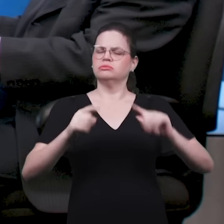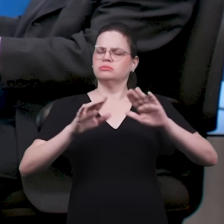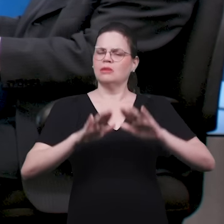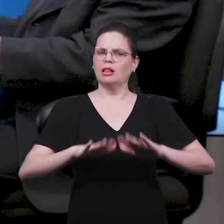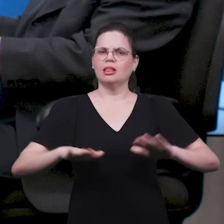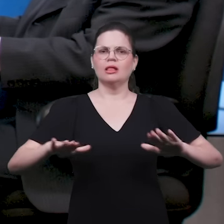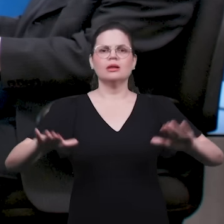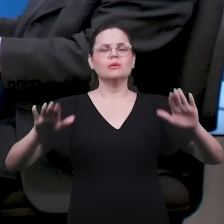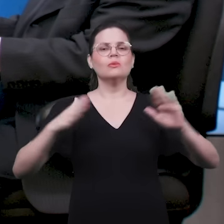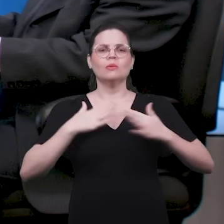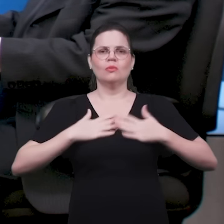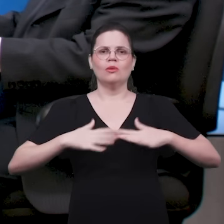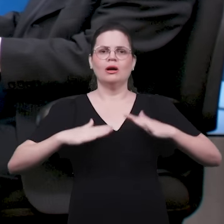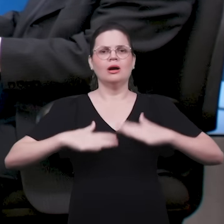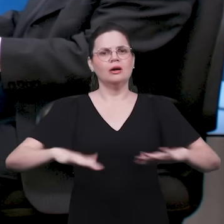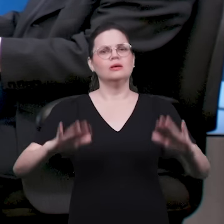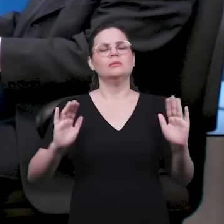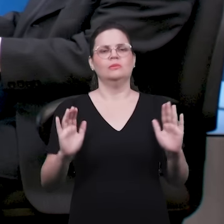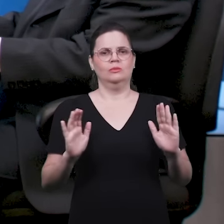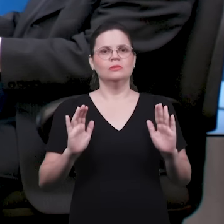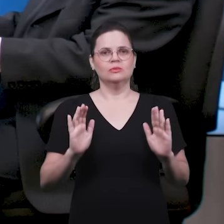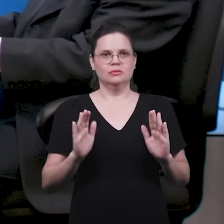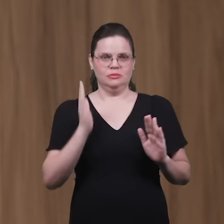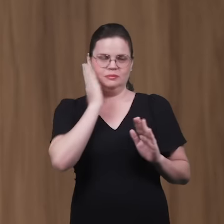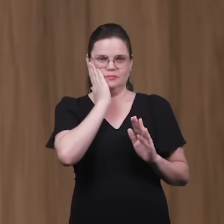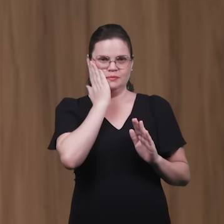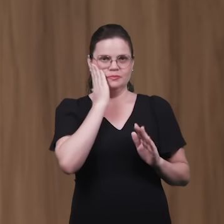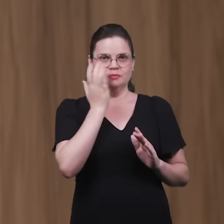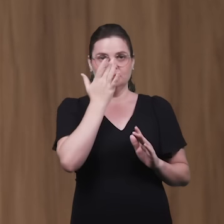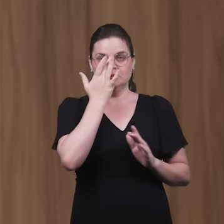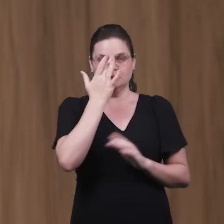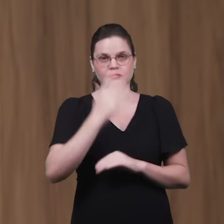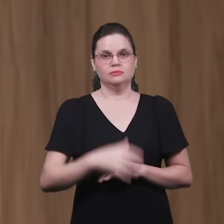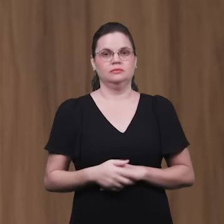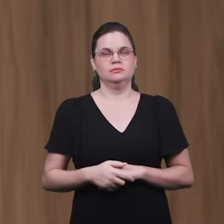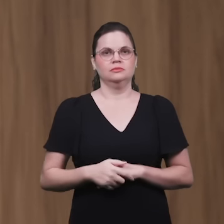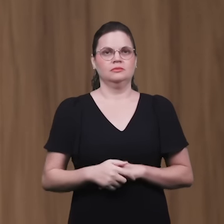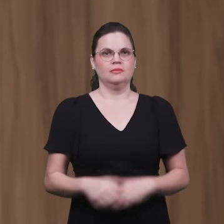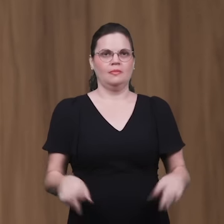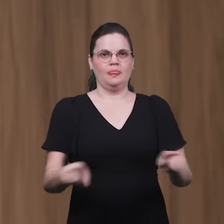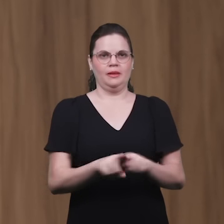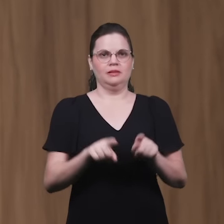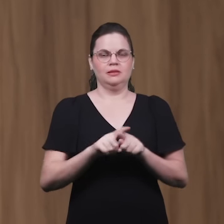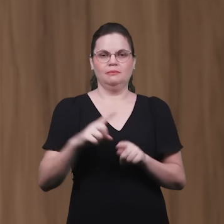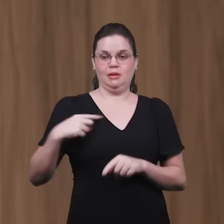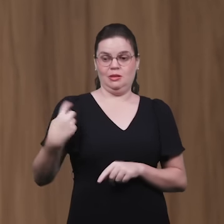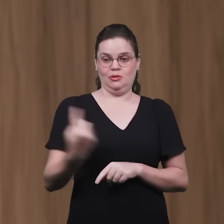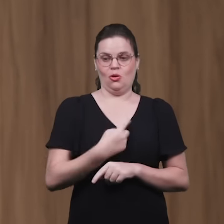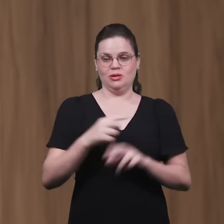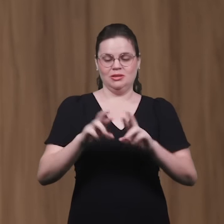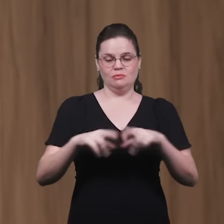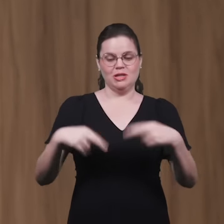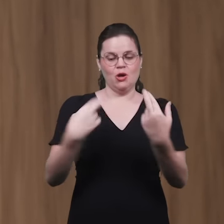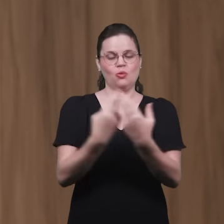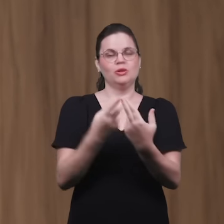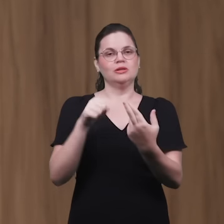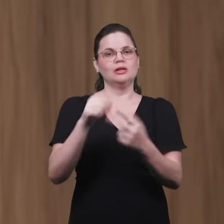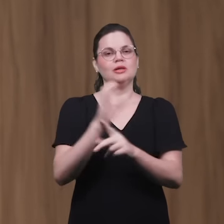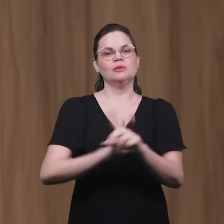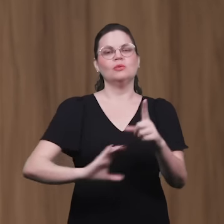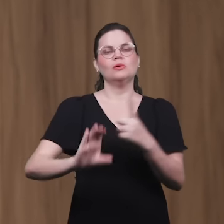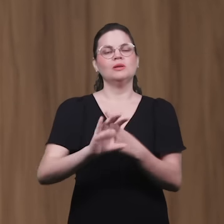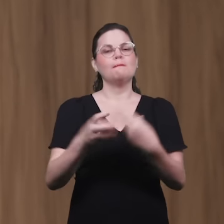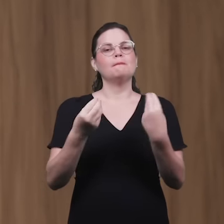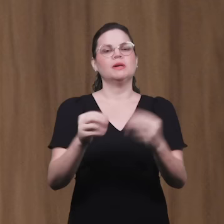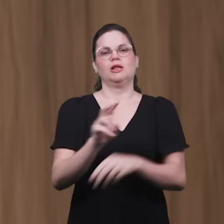solene. Maravilhoso. É algo solene. Então, esse aspecto, aliás, nós estamos reunidos em nome de Jesus, e se é em nome de Jesus, tem que